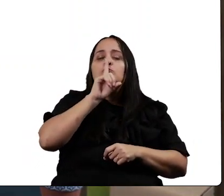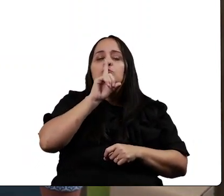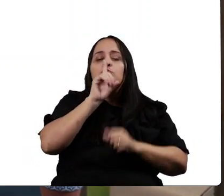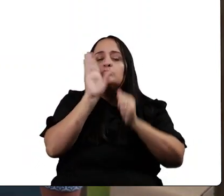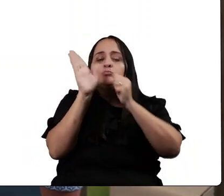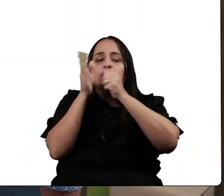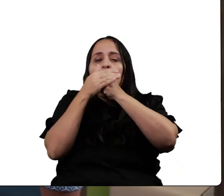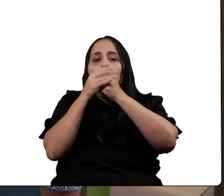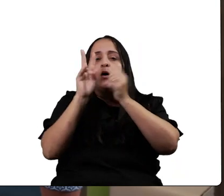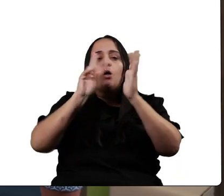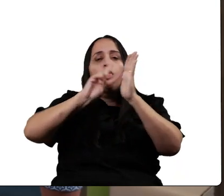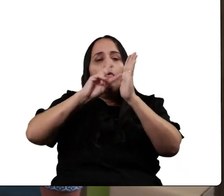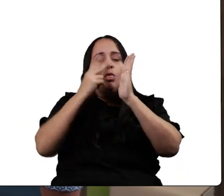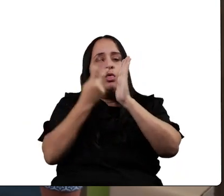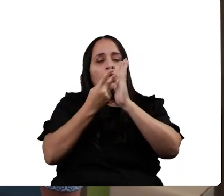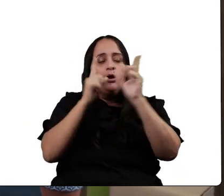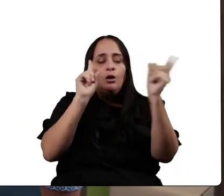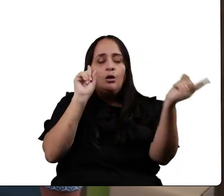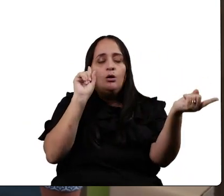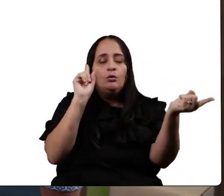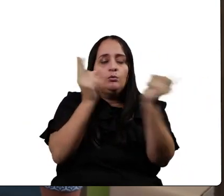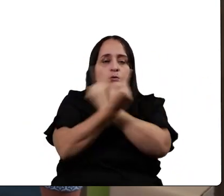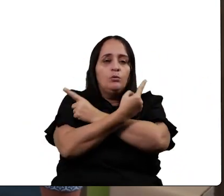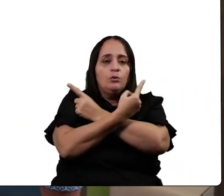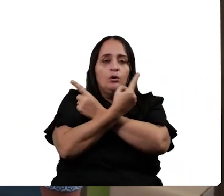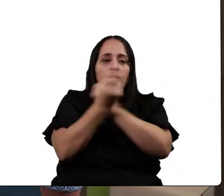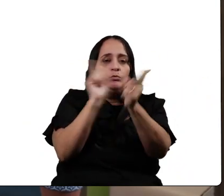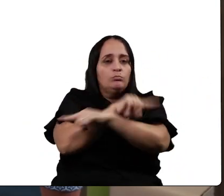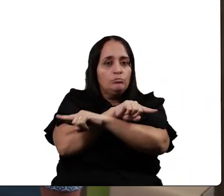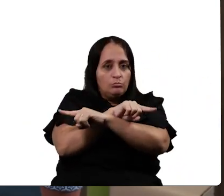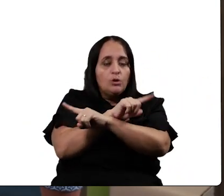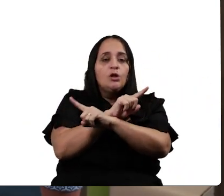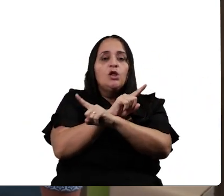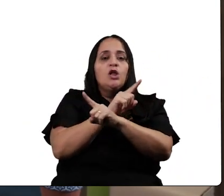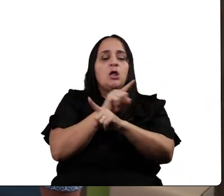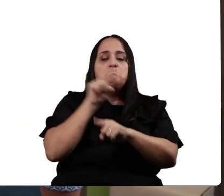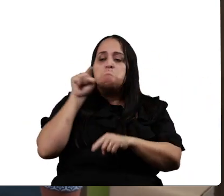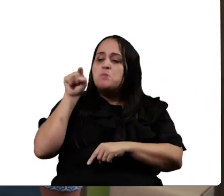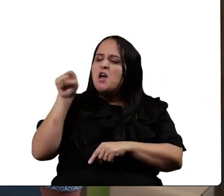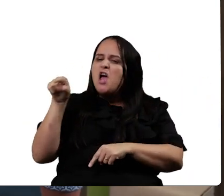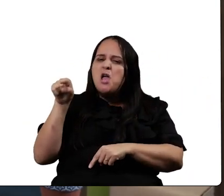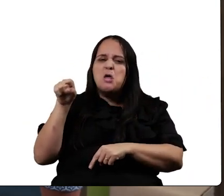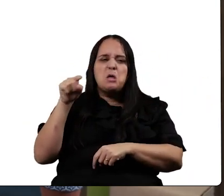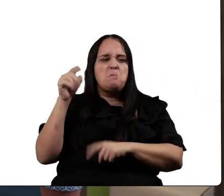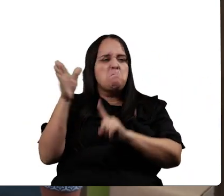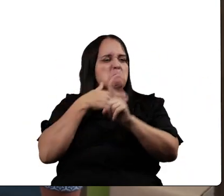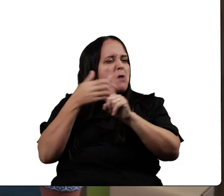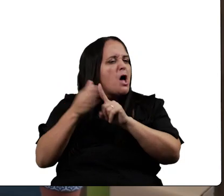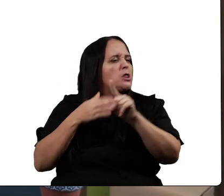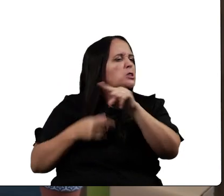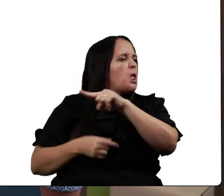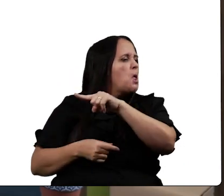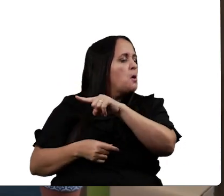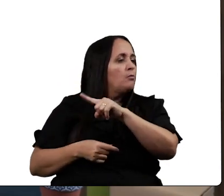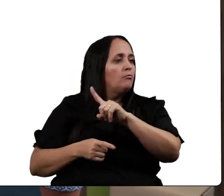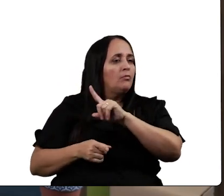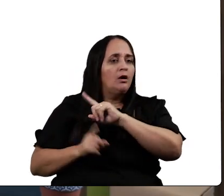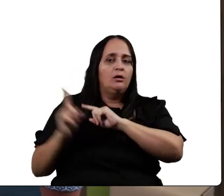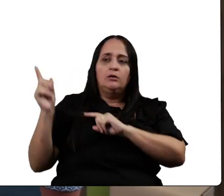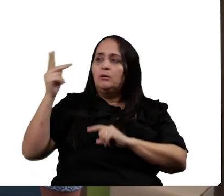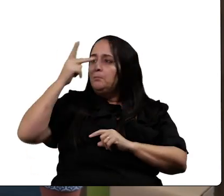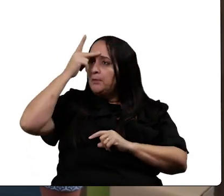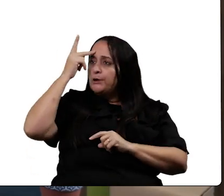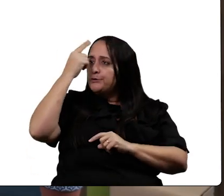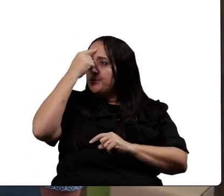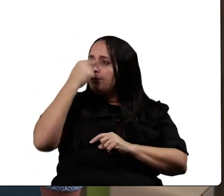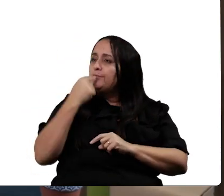justamente porque a gente recebe informações que não são verdadeiras. E muitas vezes essas informações têm fotos de pessoas que não